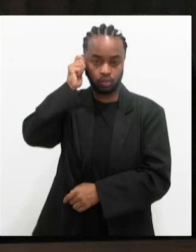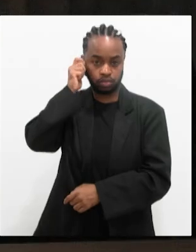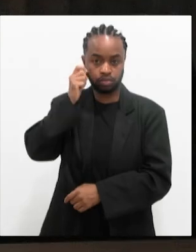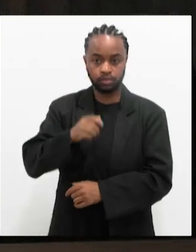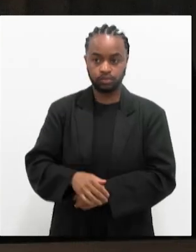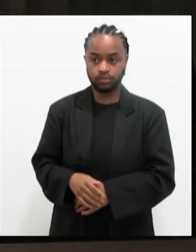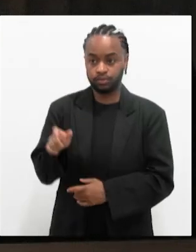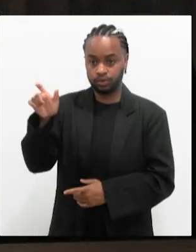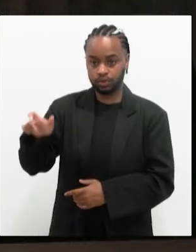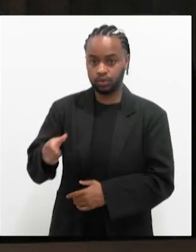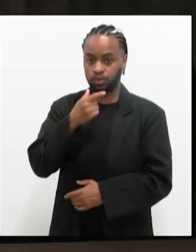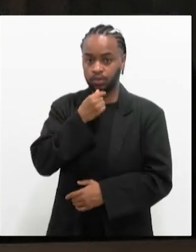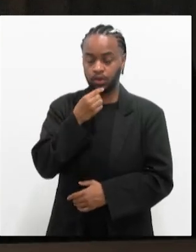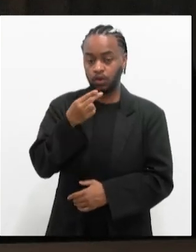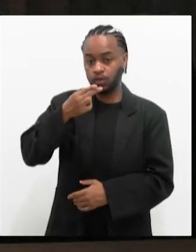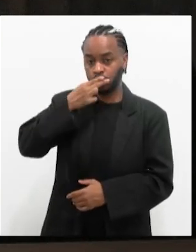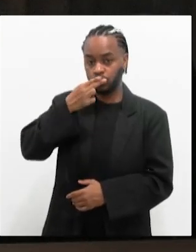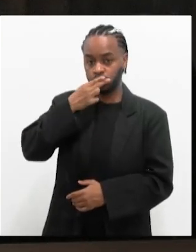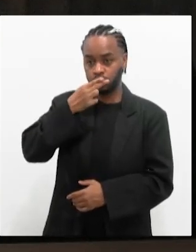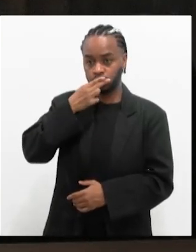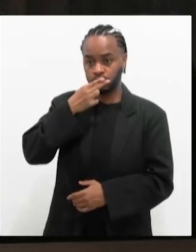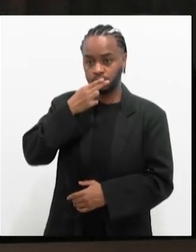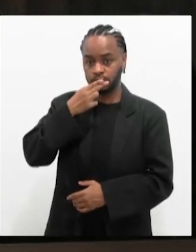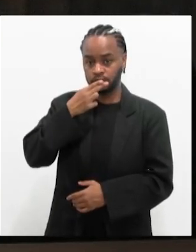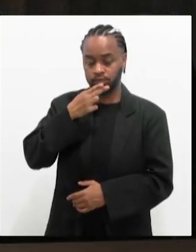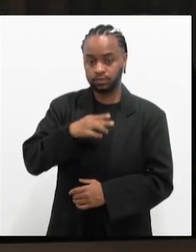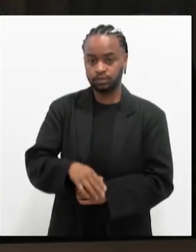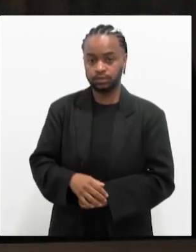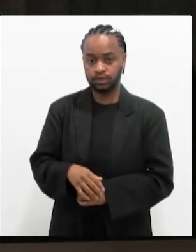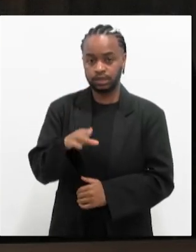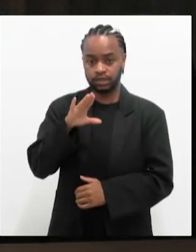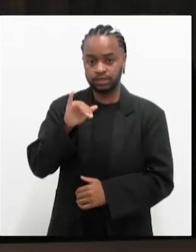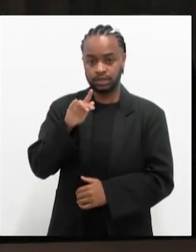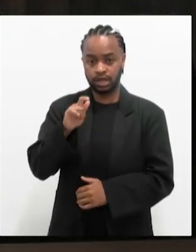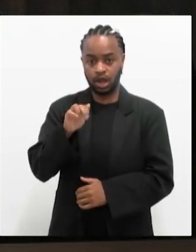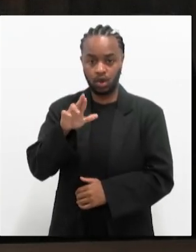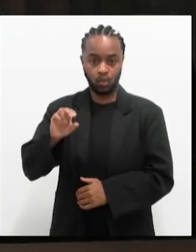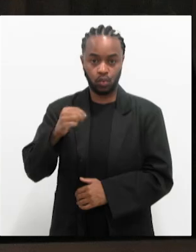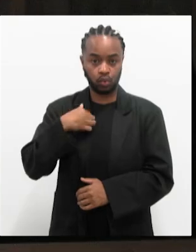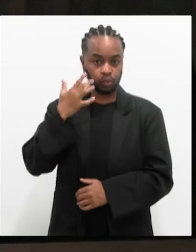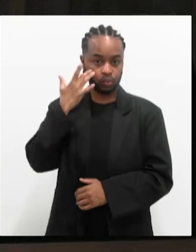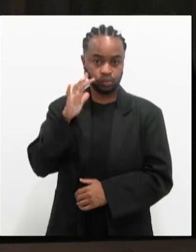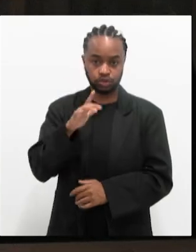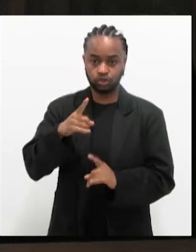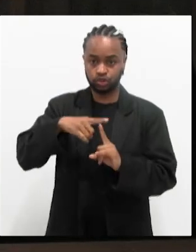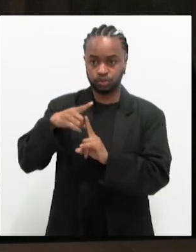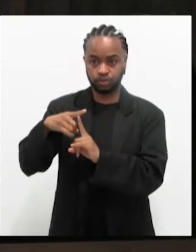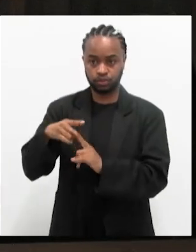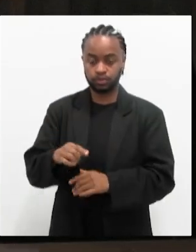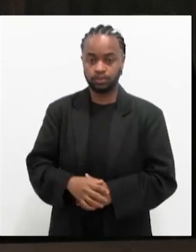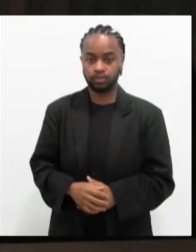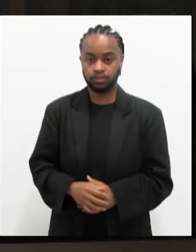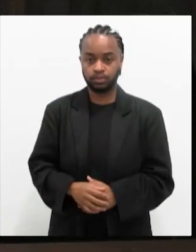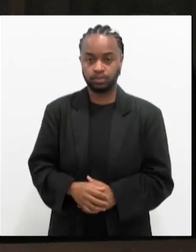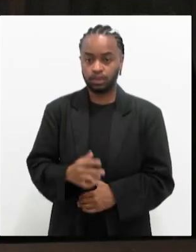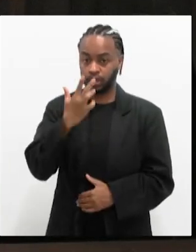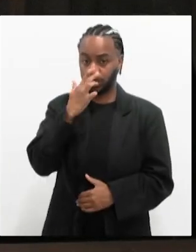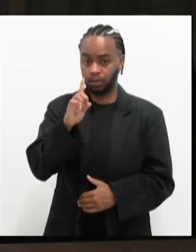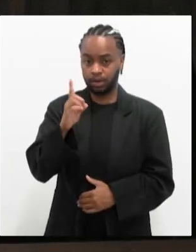Esse é o rapaz, fumando aparentemente um cigarro, que eu não sei de qual espécie. Não parece um Carlton.